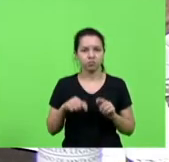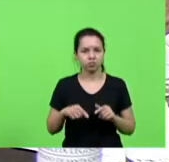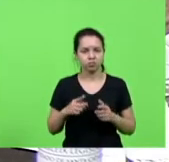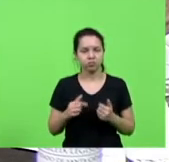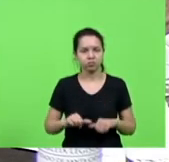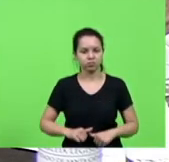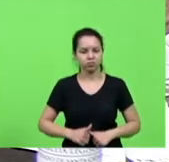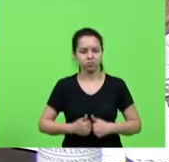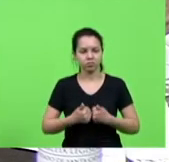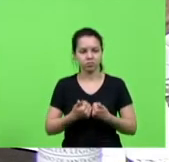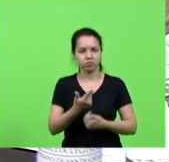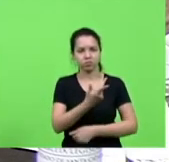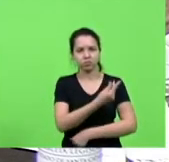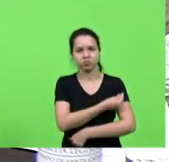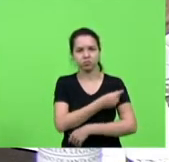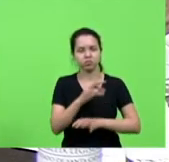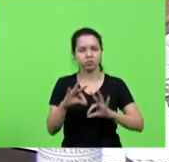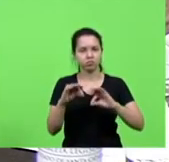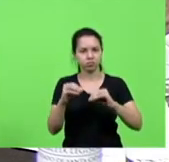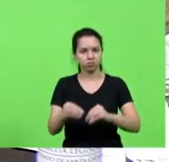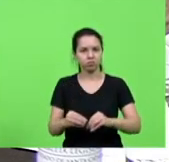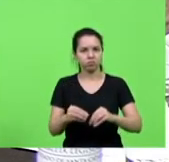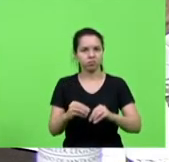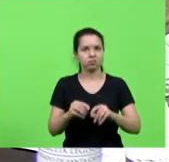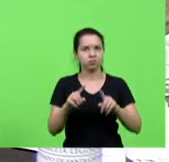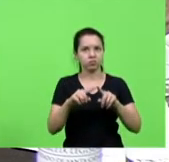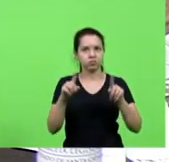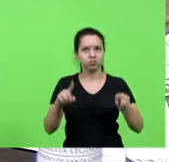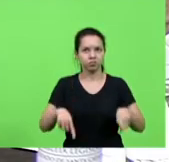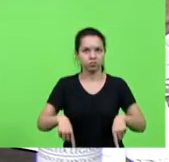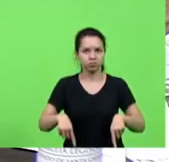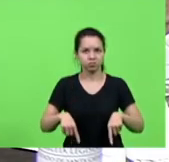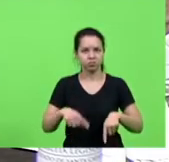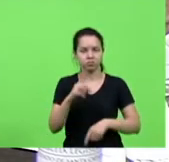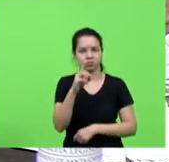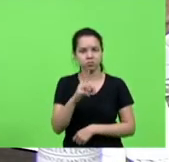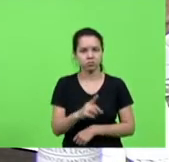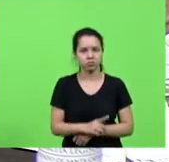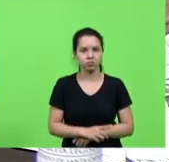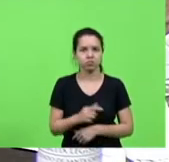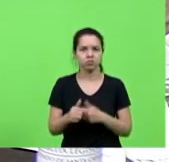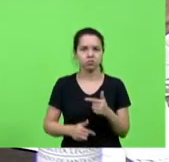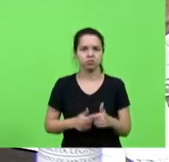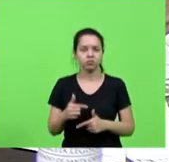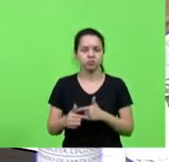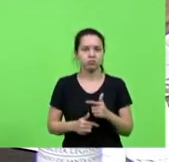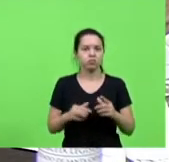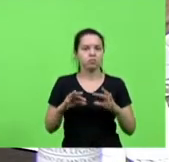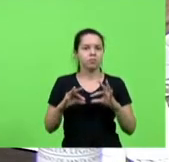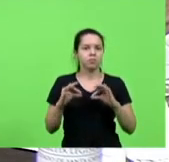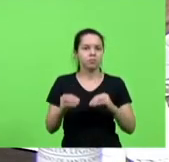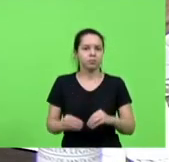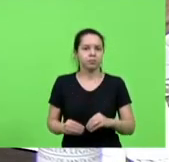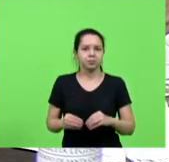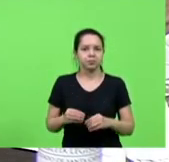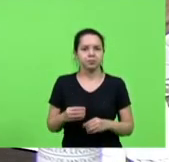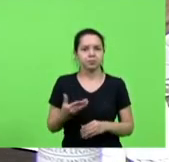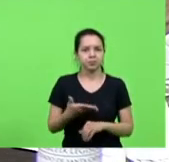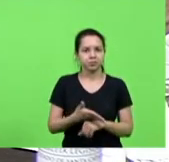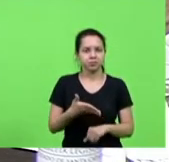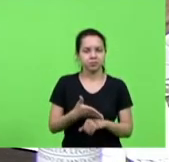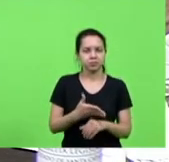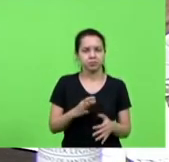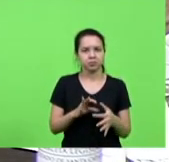todos os funcionários, diretores, colaboradores, enfim, aqueles que de uma forma ou de outra têm vínculo